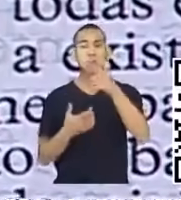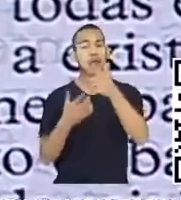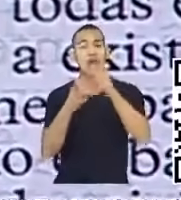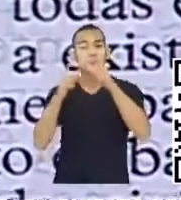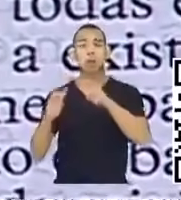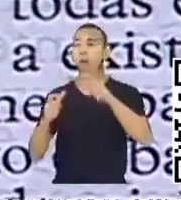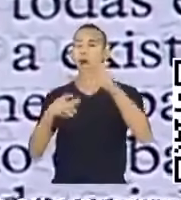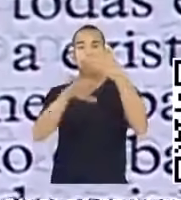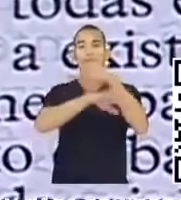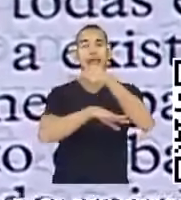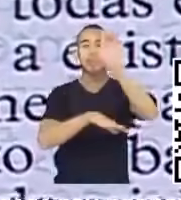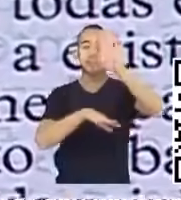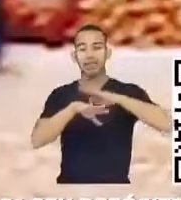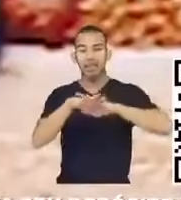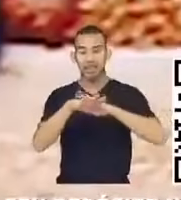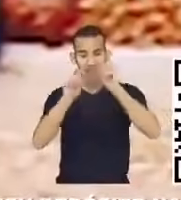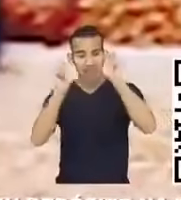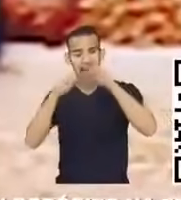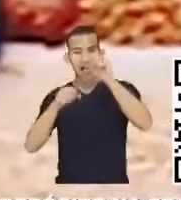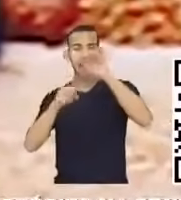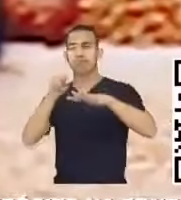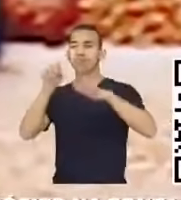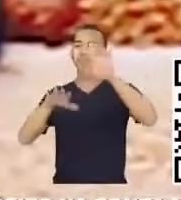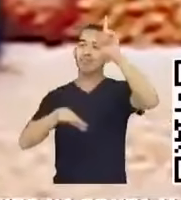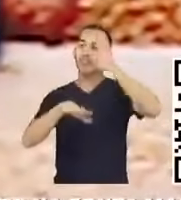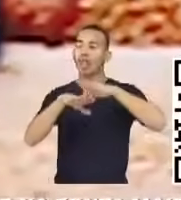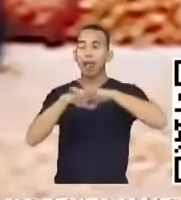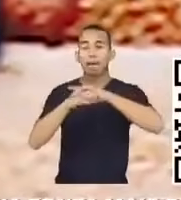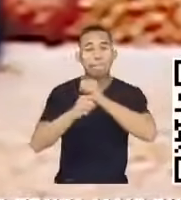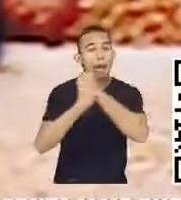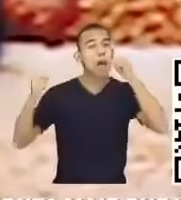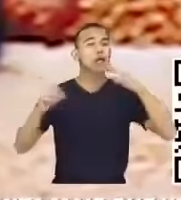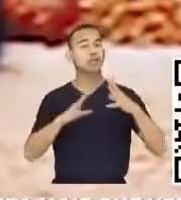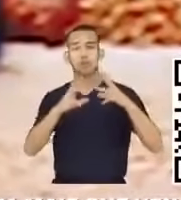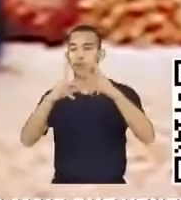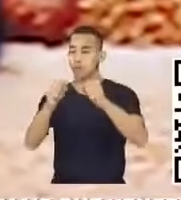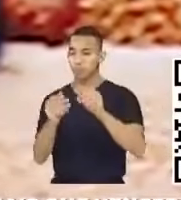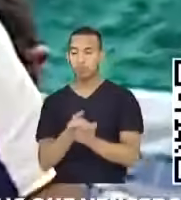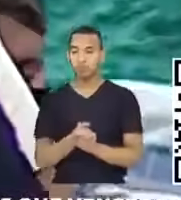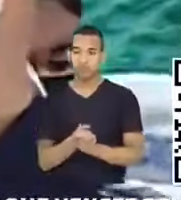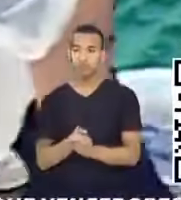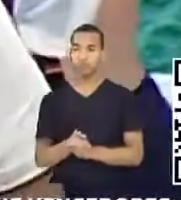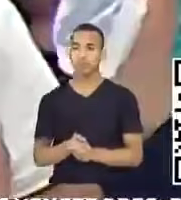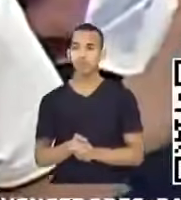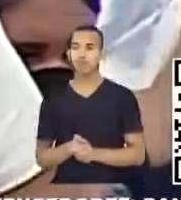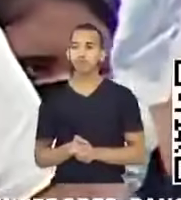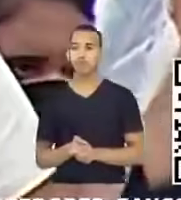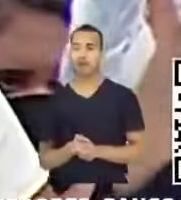espaço para ela igreja que comporte Ela é maior que tudo que nós já está dizendo